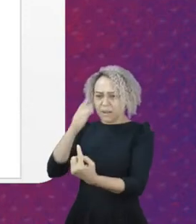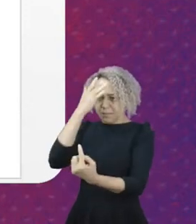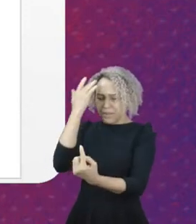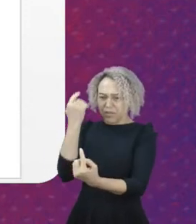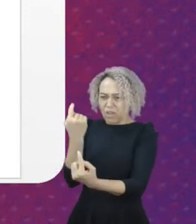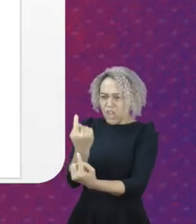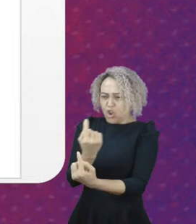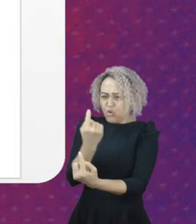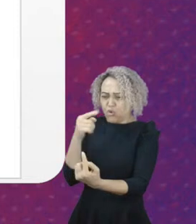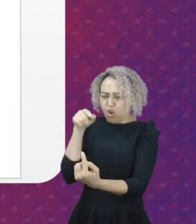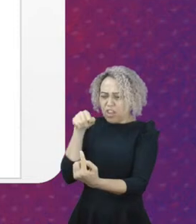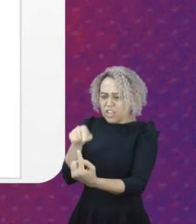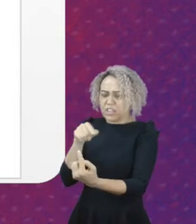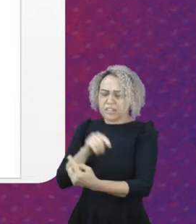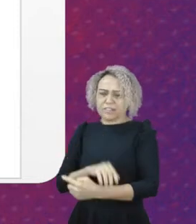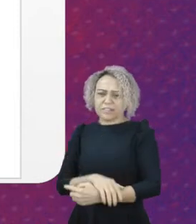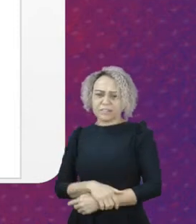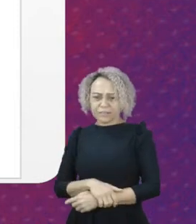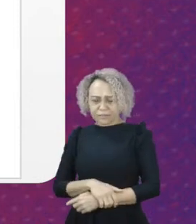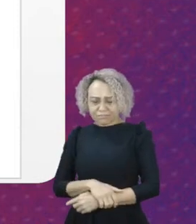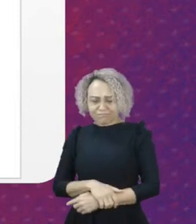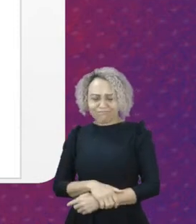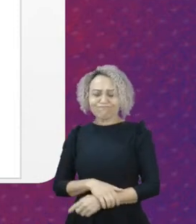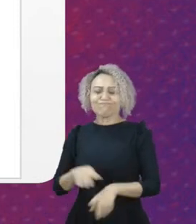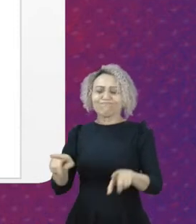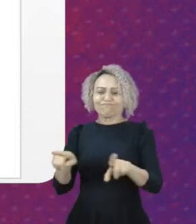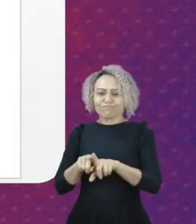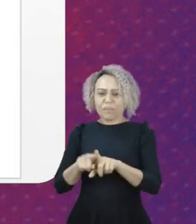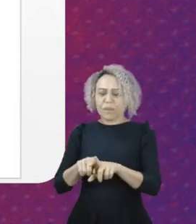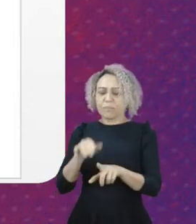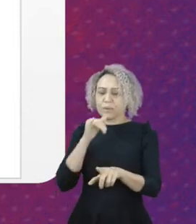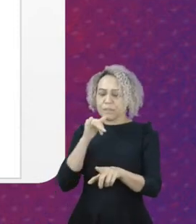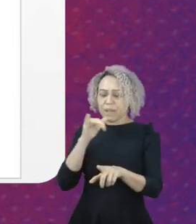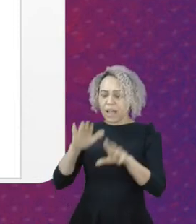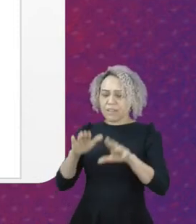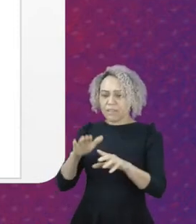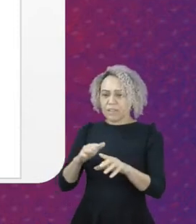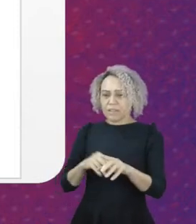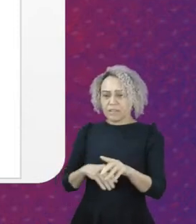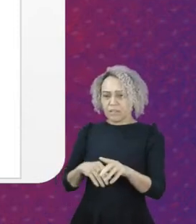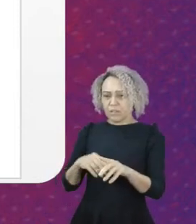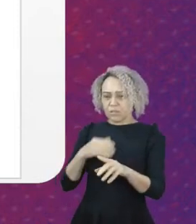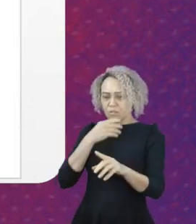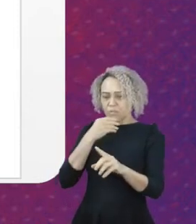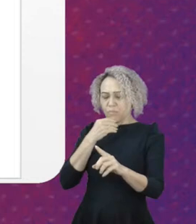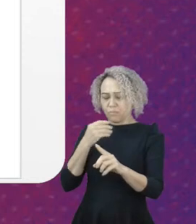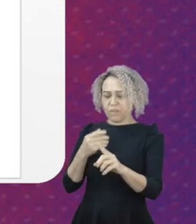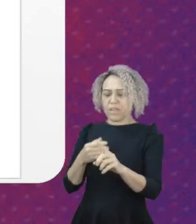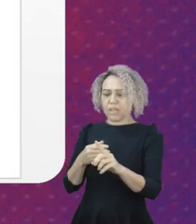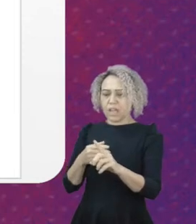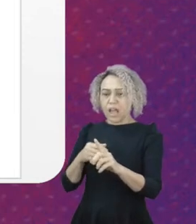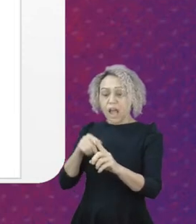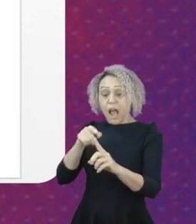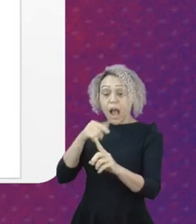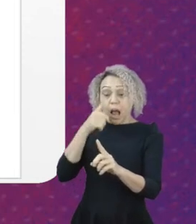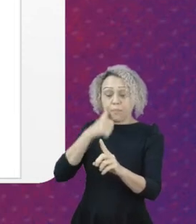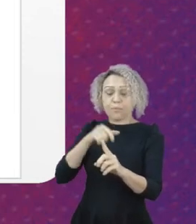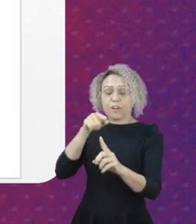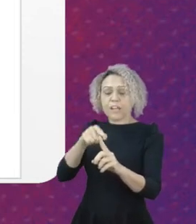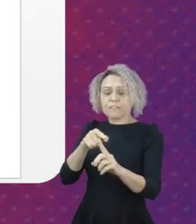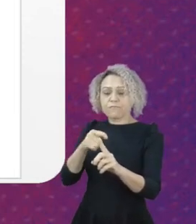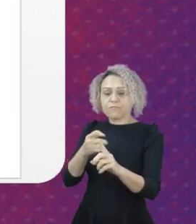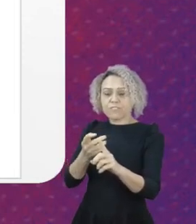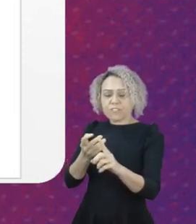Negligência, privação da arbitrária da liberdade, que é deixar a mulher trancar, proibir de trabalhar, proibir de estudar,